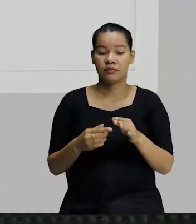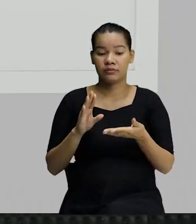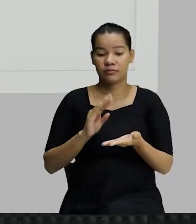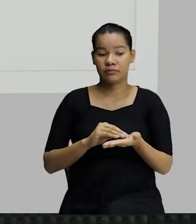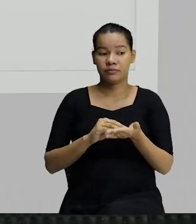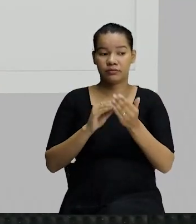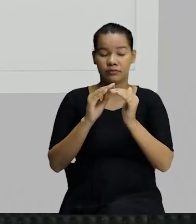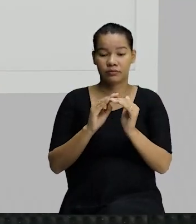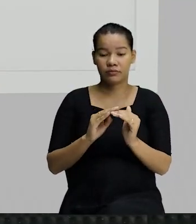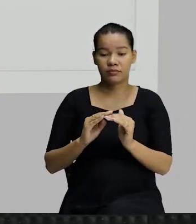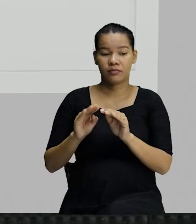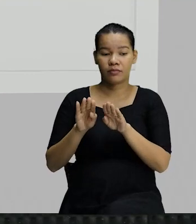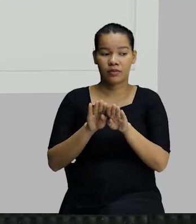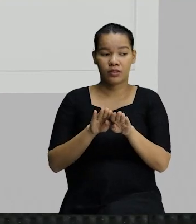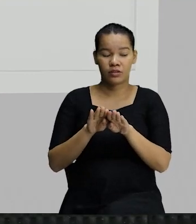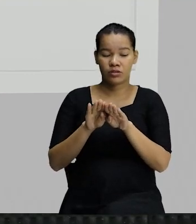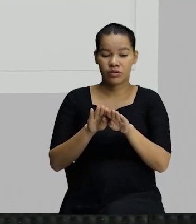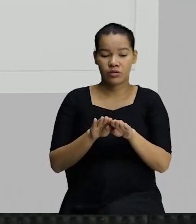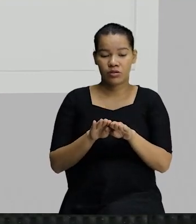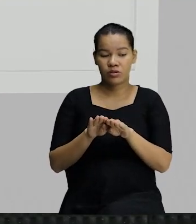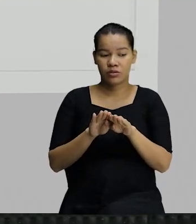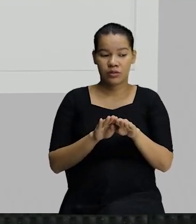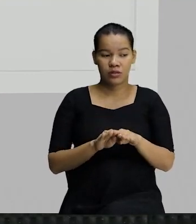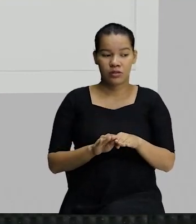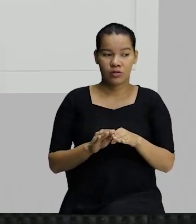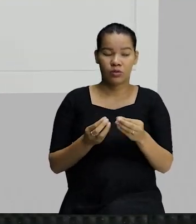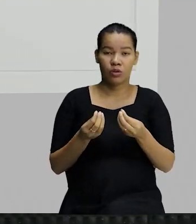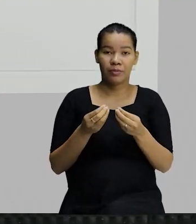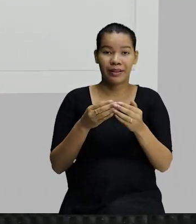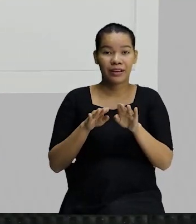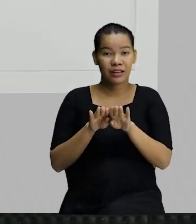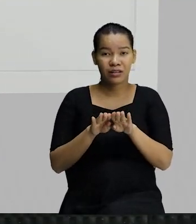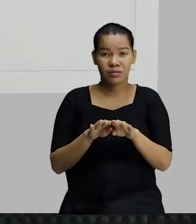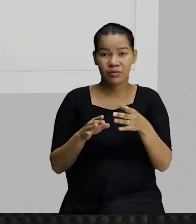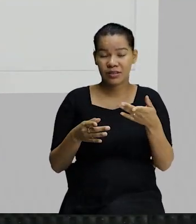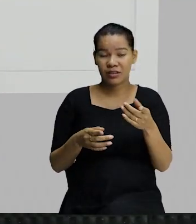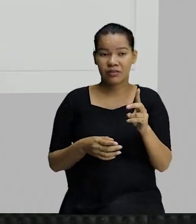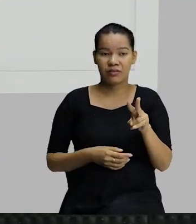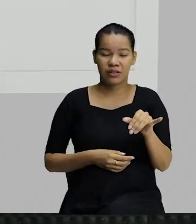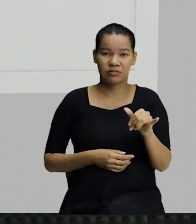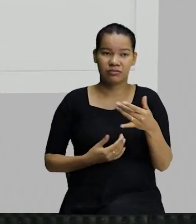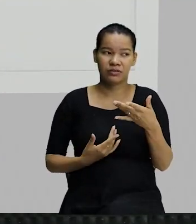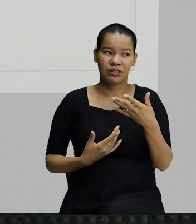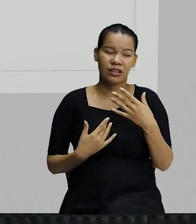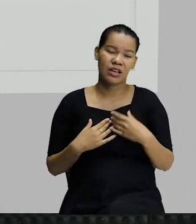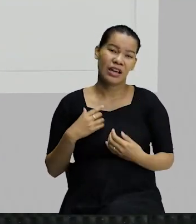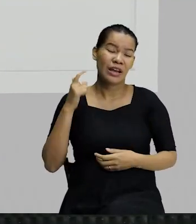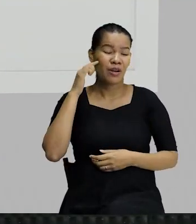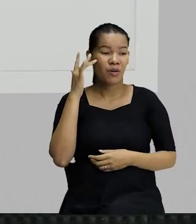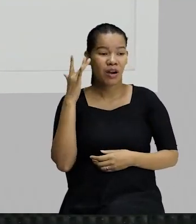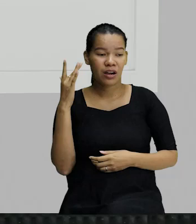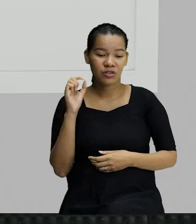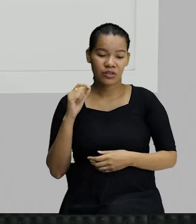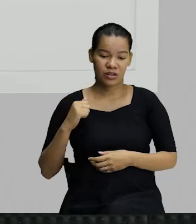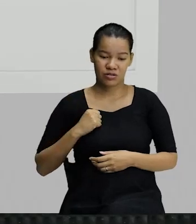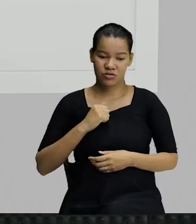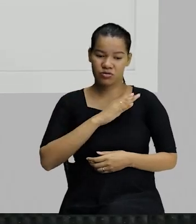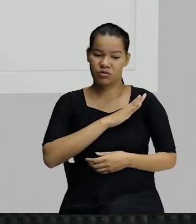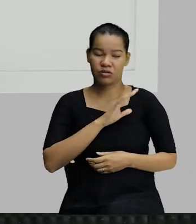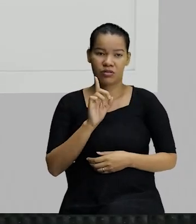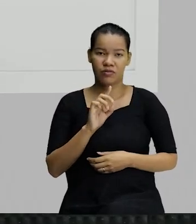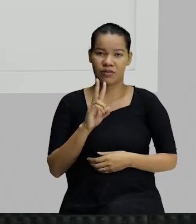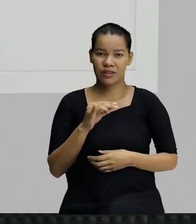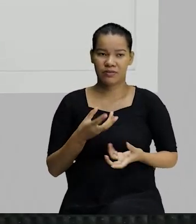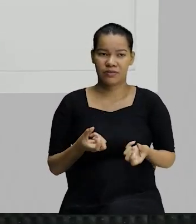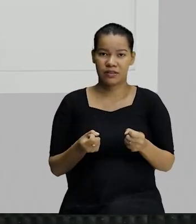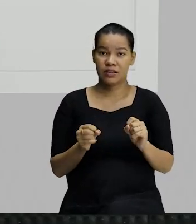também como forma de equilíbrio, ok? Aí você, geralmente, assim, não, Aristóteles não vai defender desigualdade, depende da situação. Então, muita